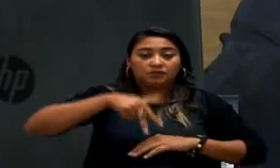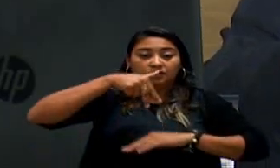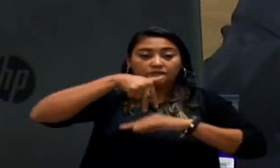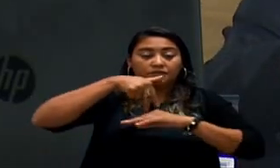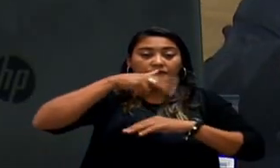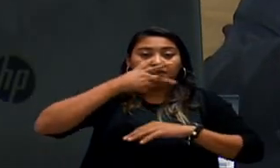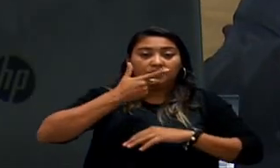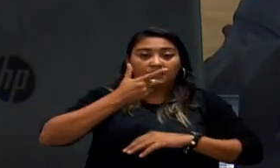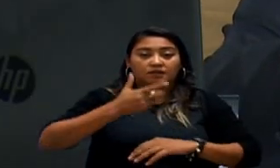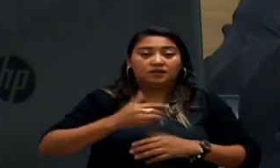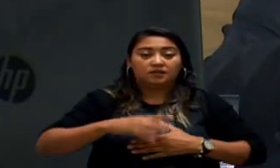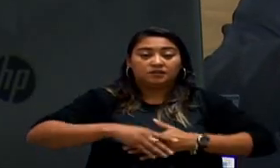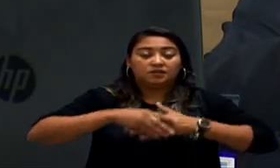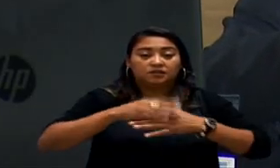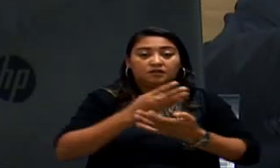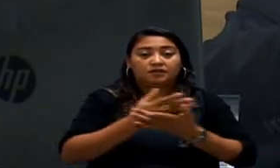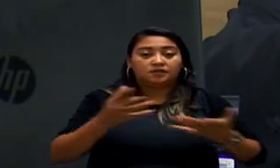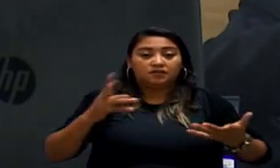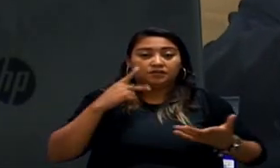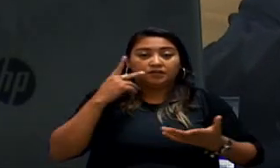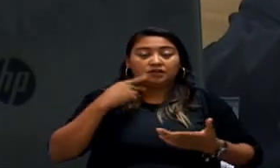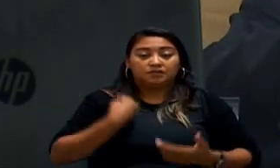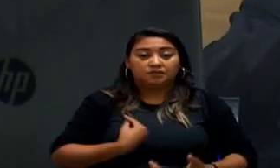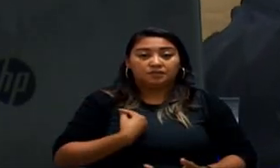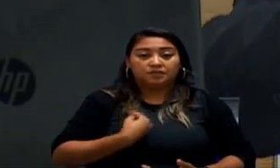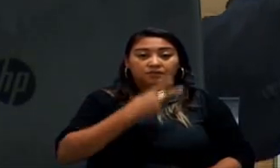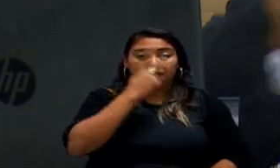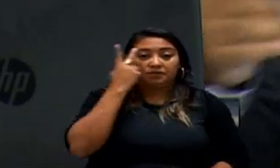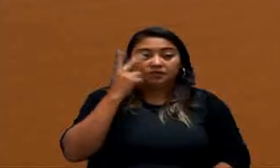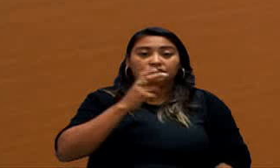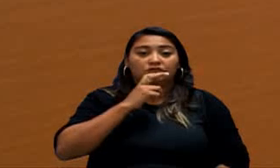tribuna para fazer umas saudações aos senhores vereadores e ao povo sorocabano.